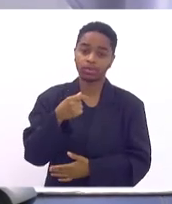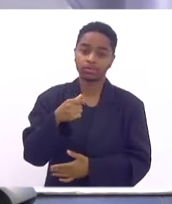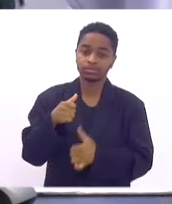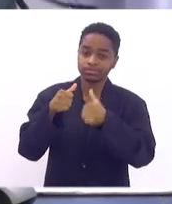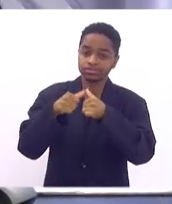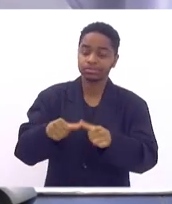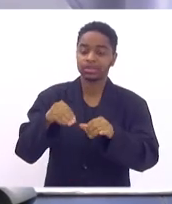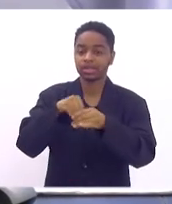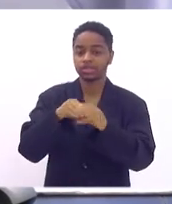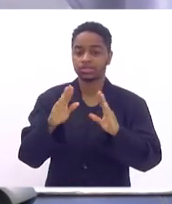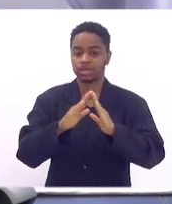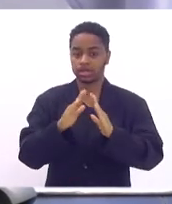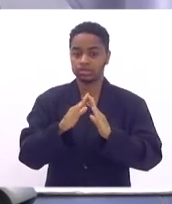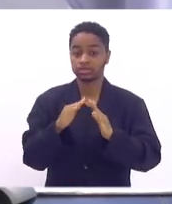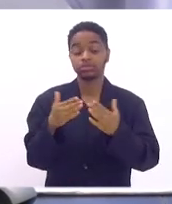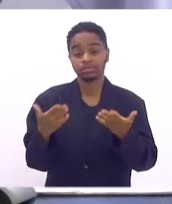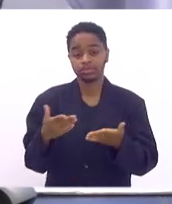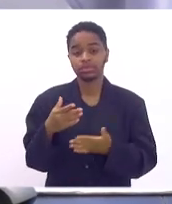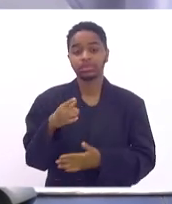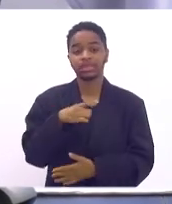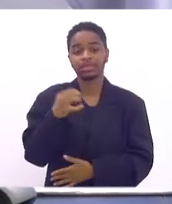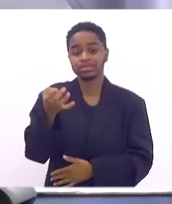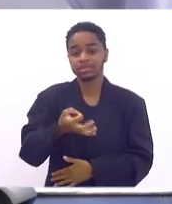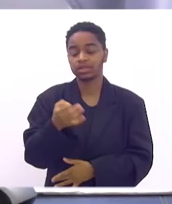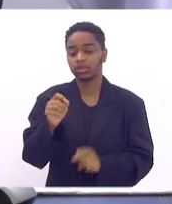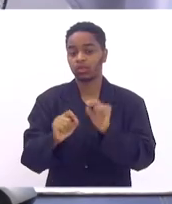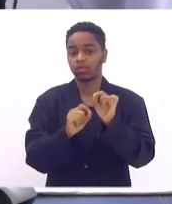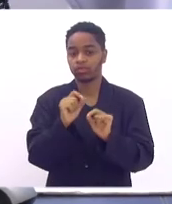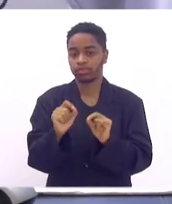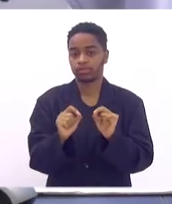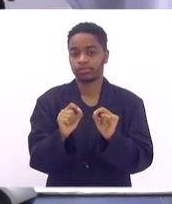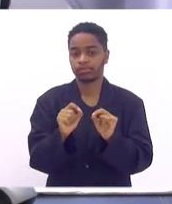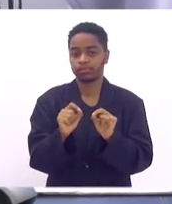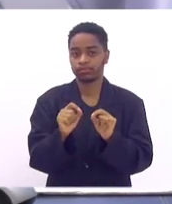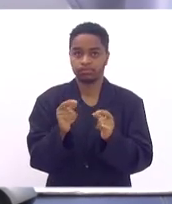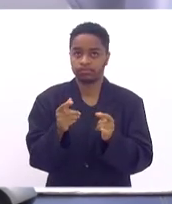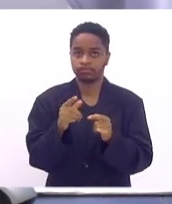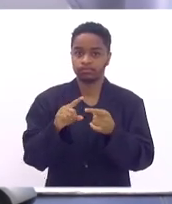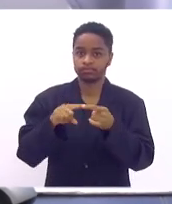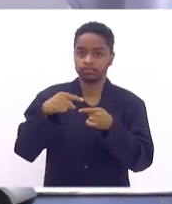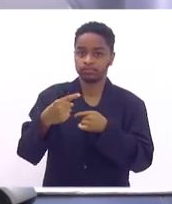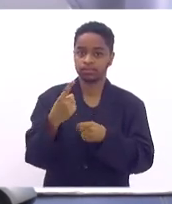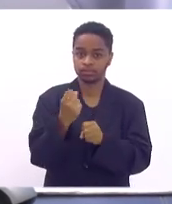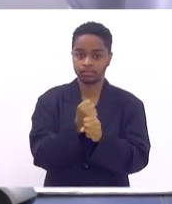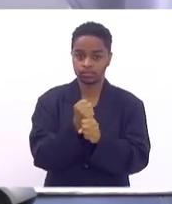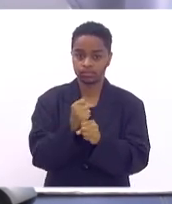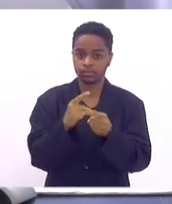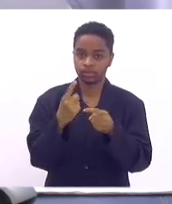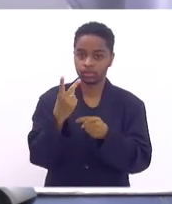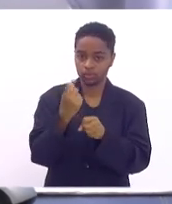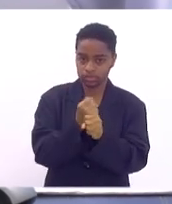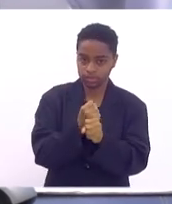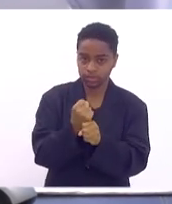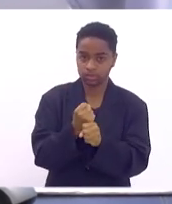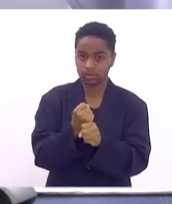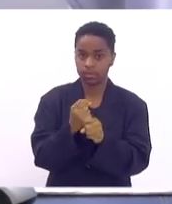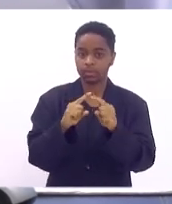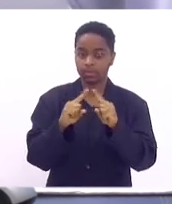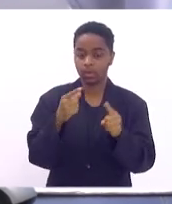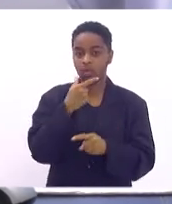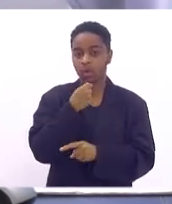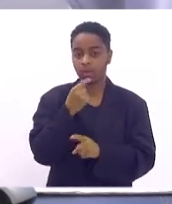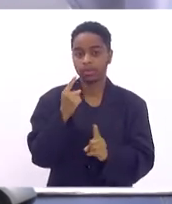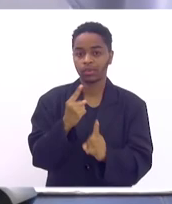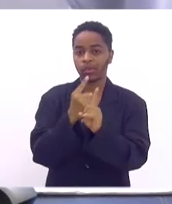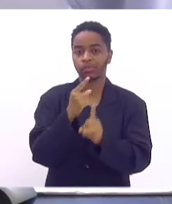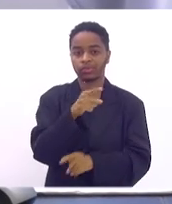seja, ela tem a certeza que, apesar de ter passado, sei lá, um ano, dois anos, já não me lembro do filme corretamente, mas ele a